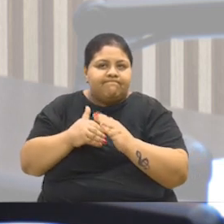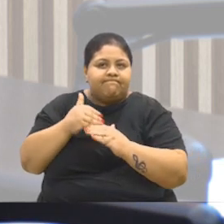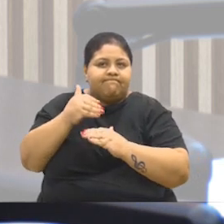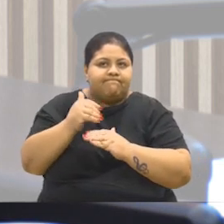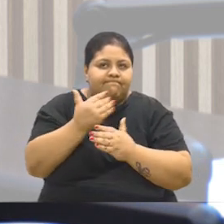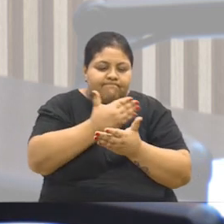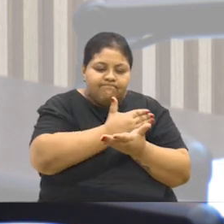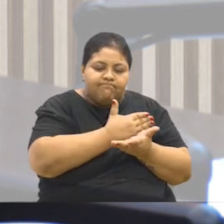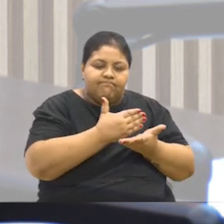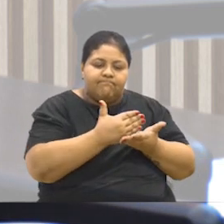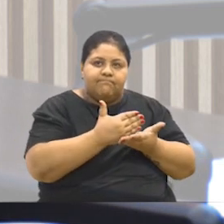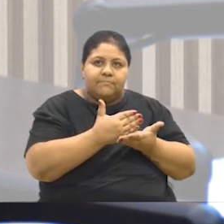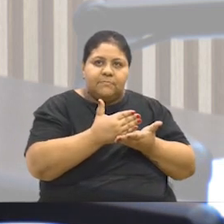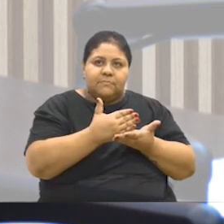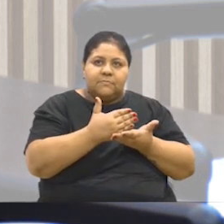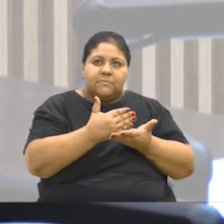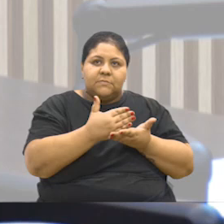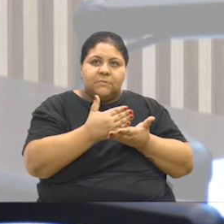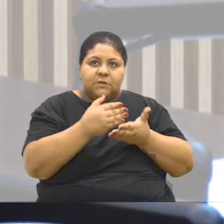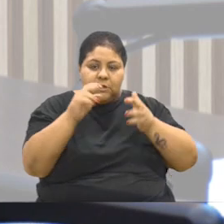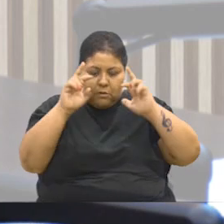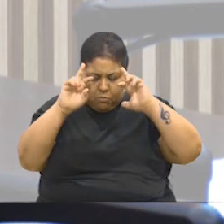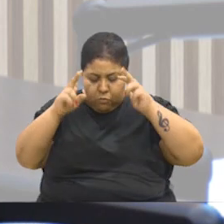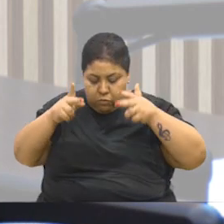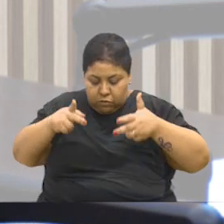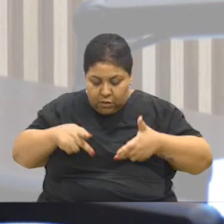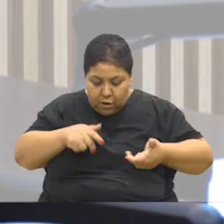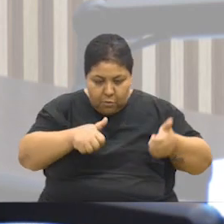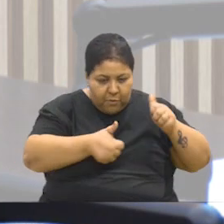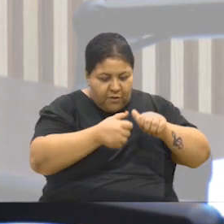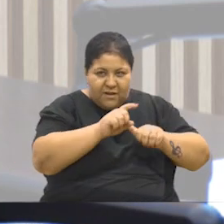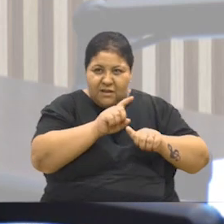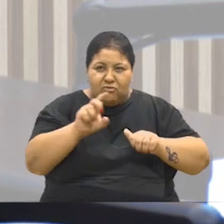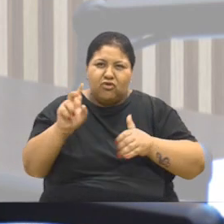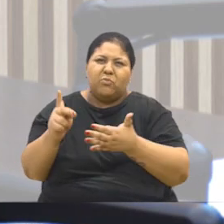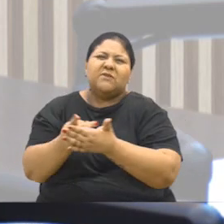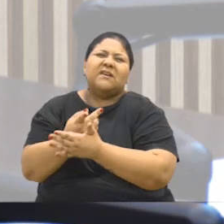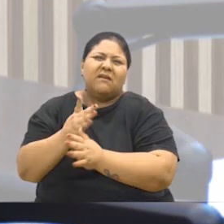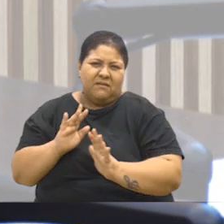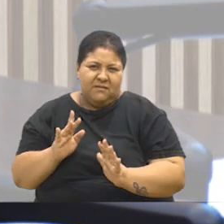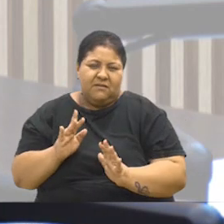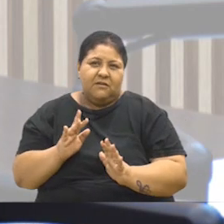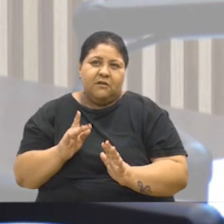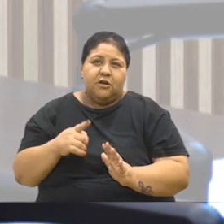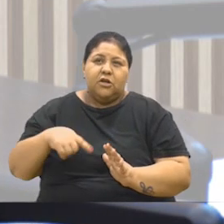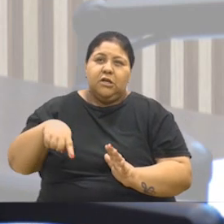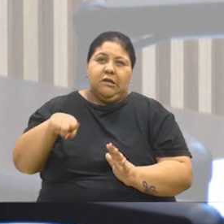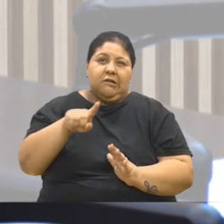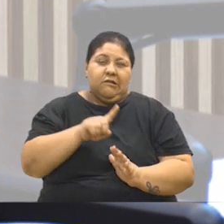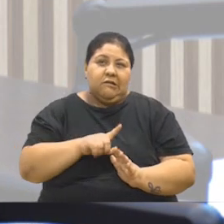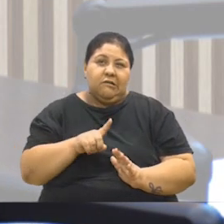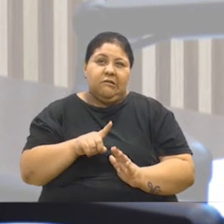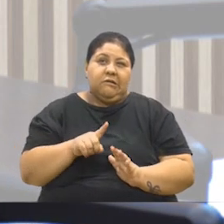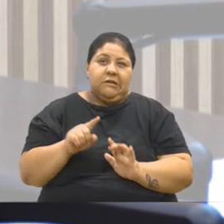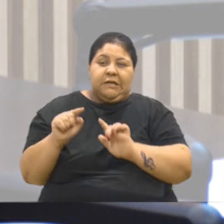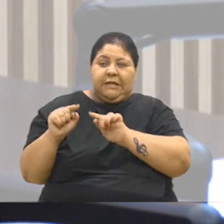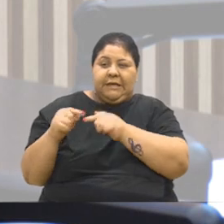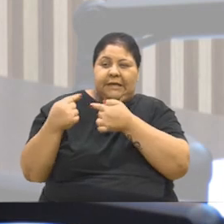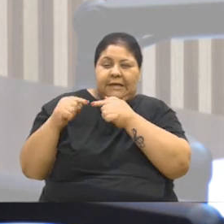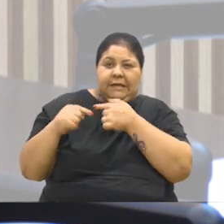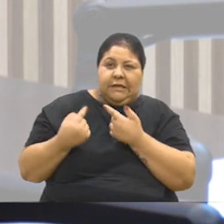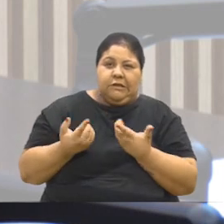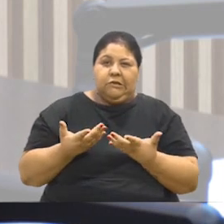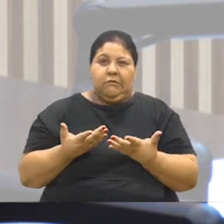sabe? Que a gente comece a olhar mais para as nossas qualidades do que para os nossos defeitos. Porque nós somos muito duros,